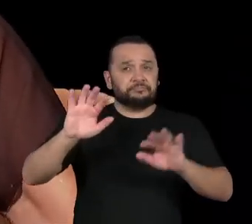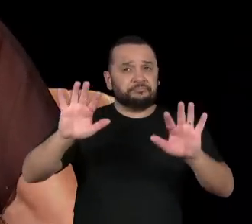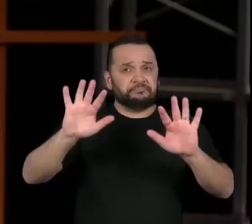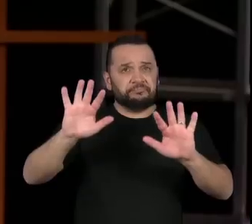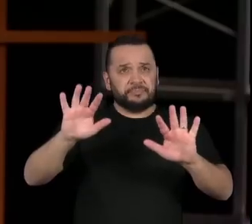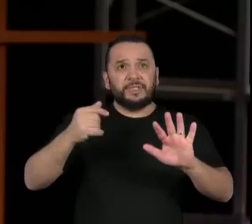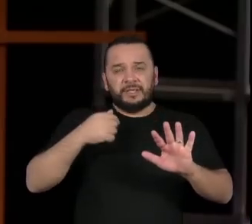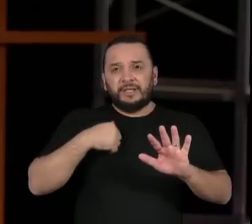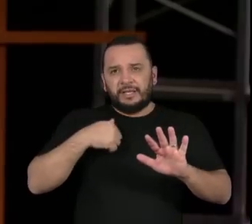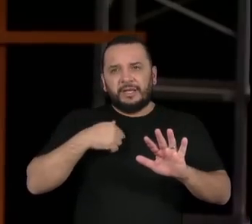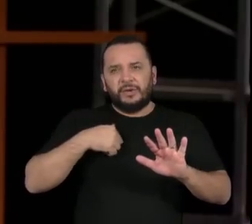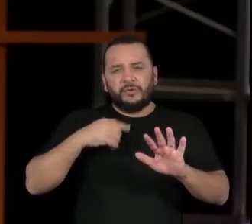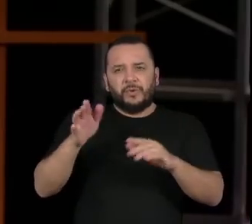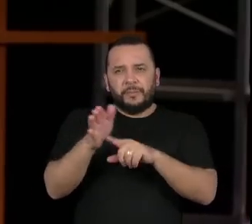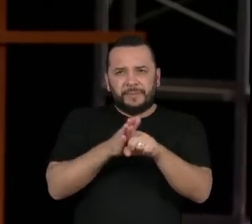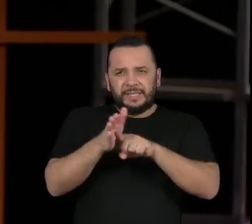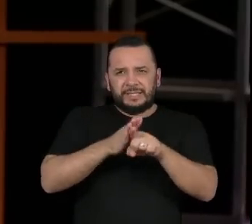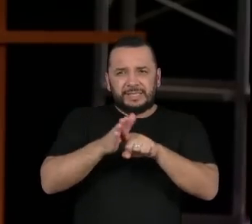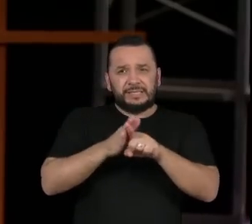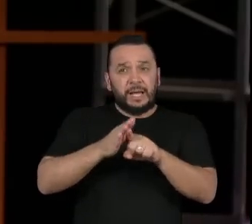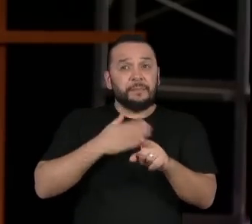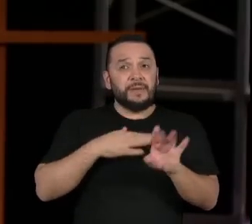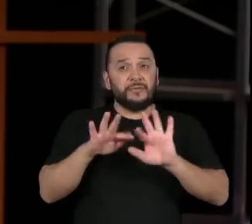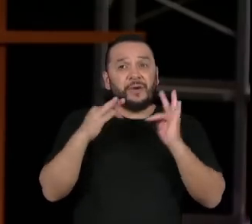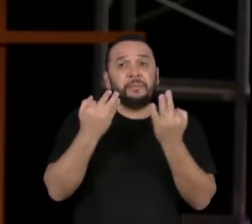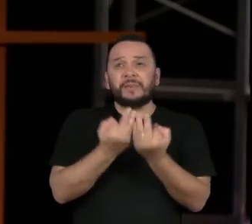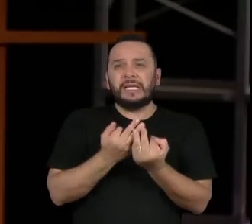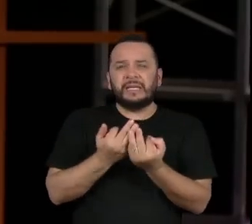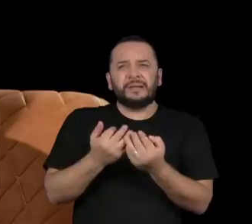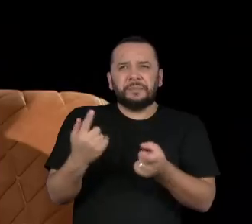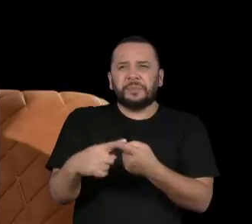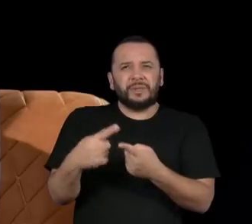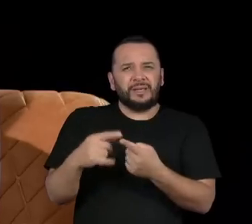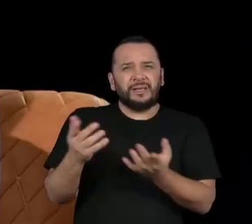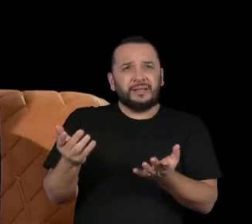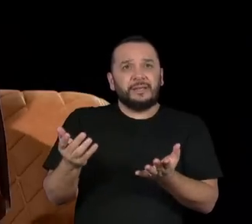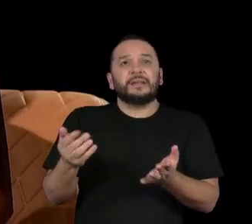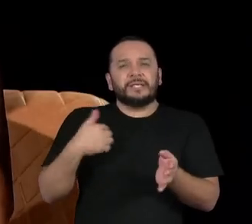fazer a árvore genealógica. Mandamos fazer. E não deu outra.